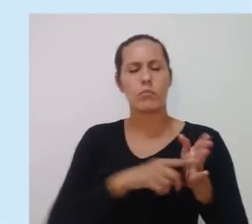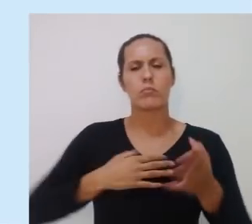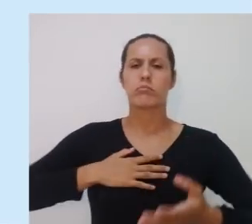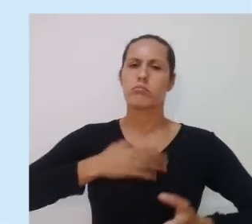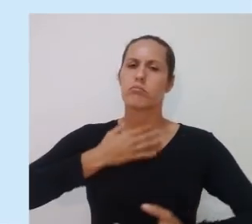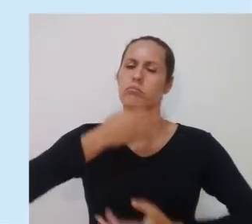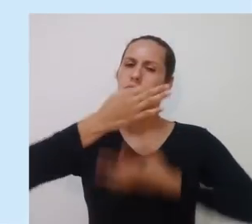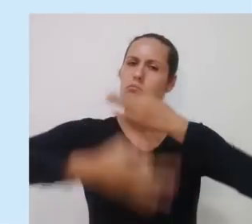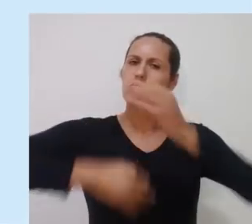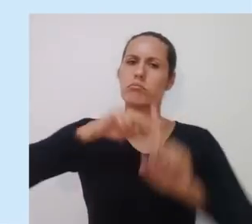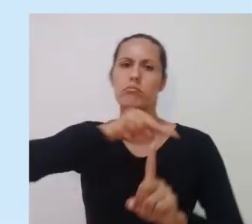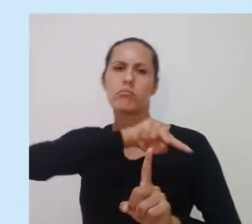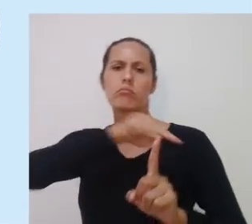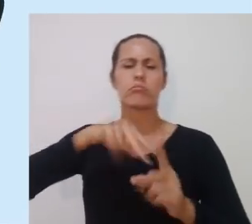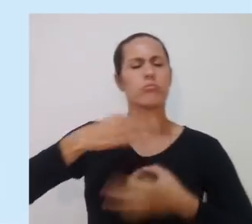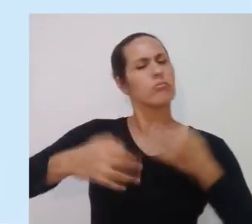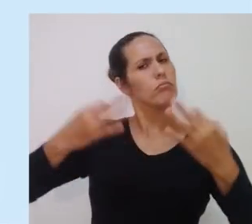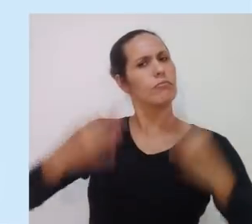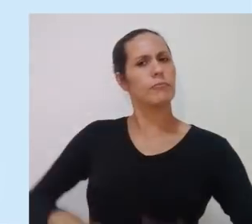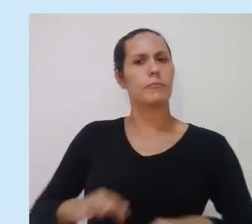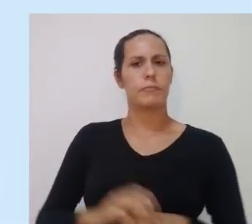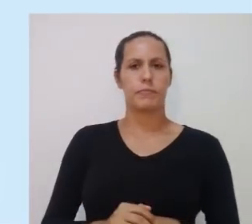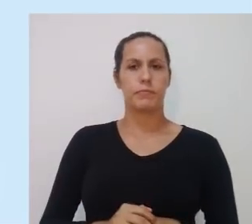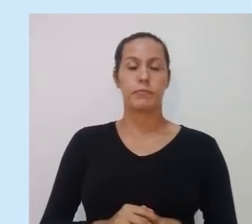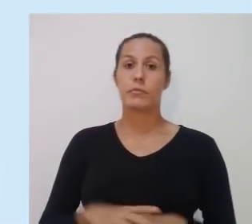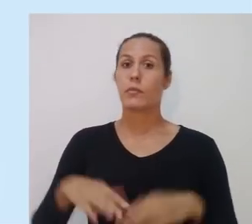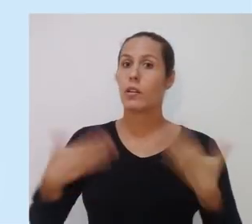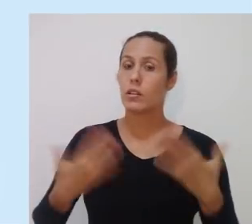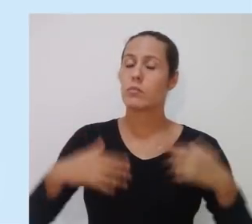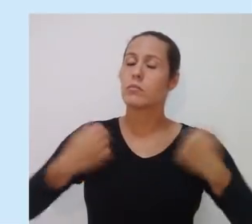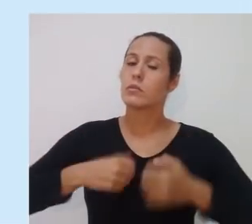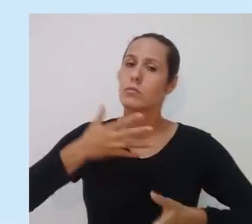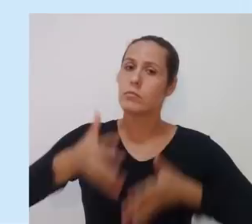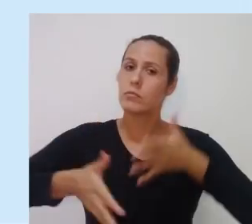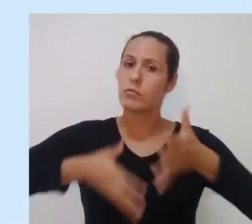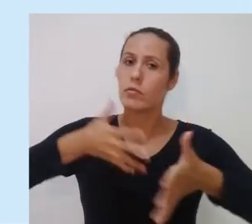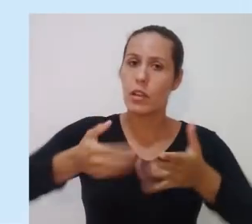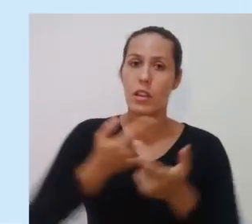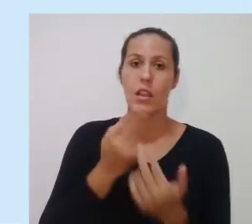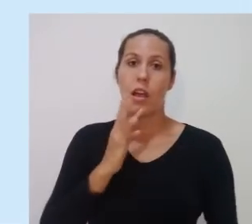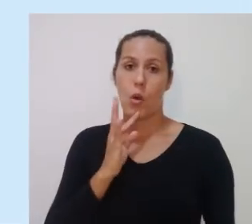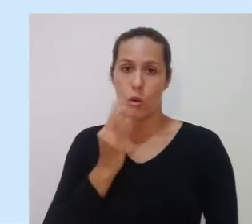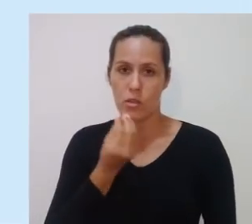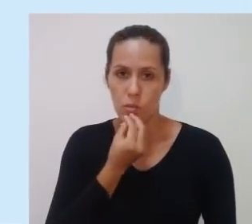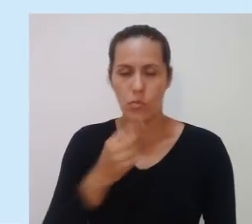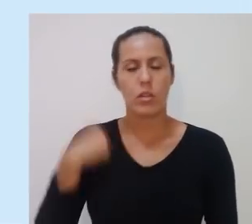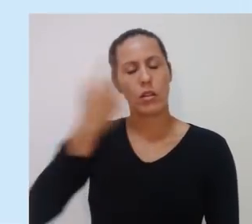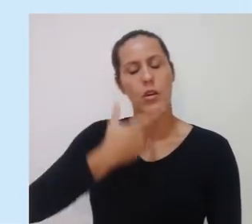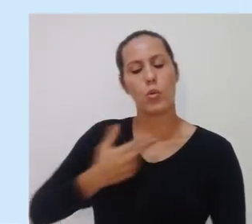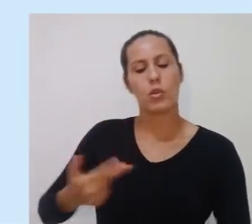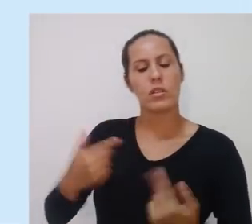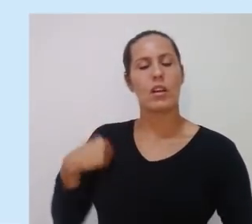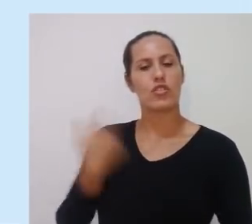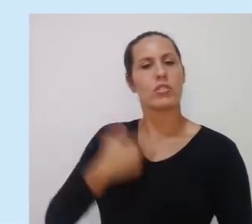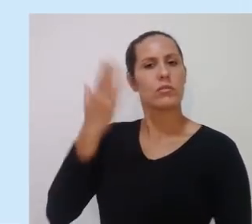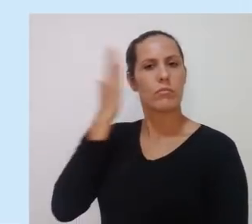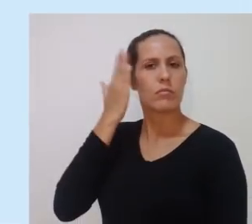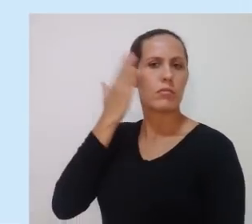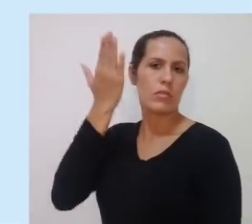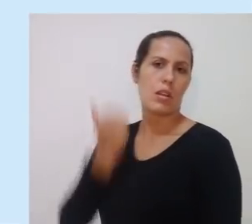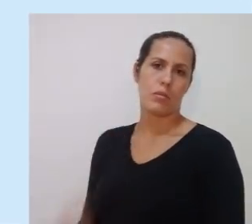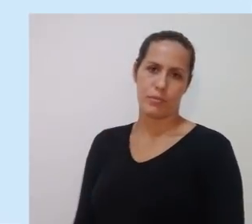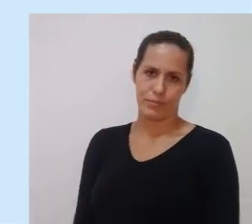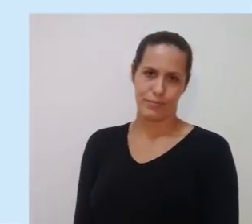somos pesquisadores. Nós somos críticos. A gente fala, ou pelo menos devemos falar, daquilo que